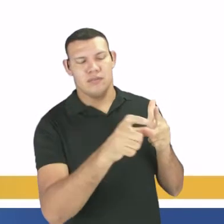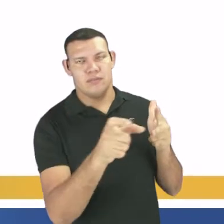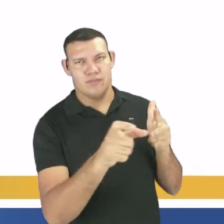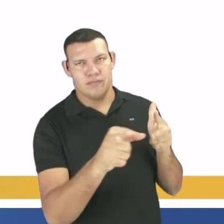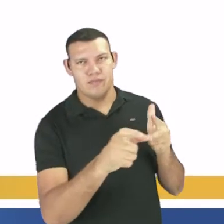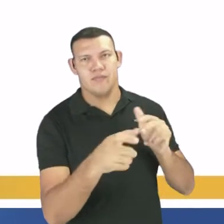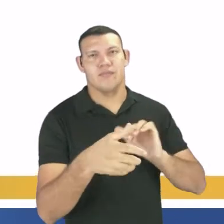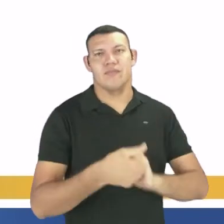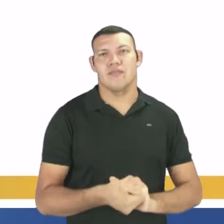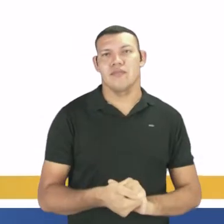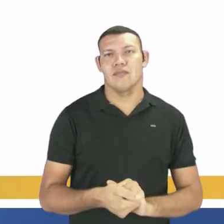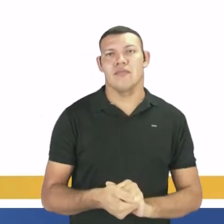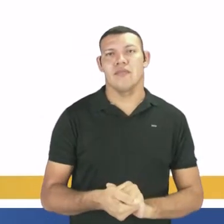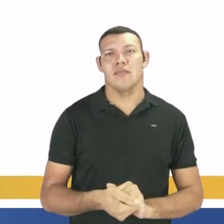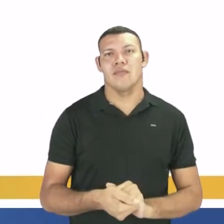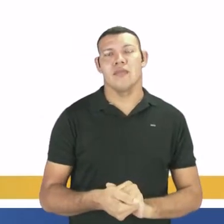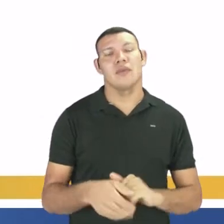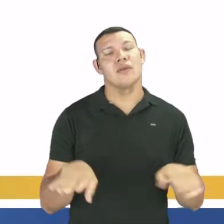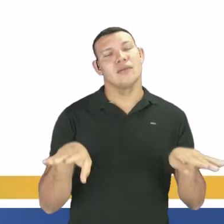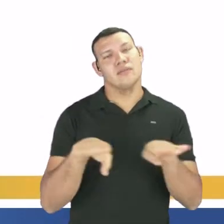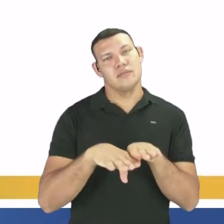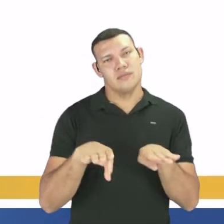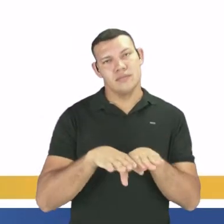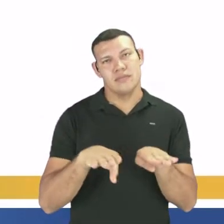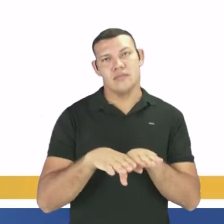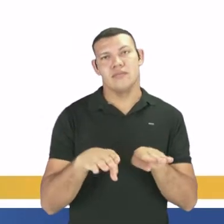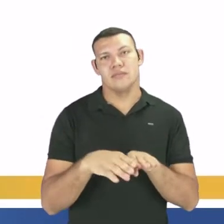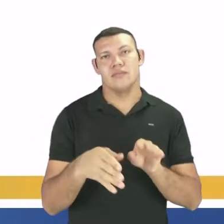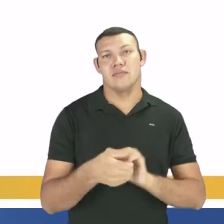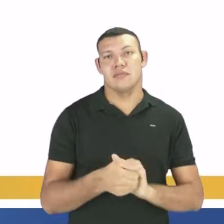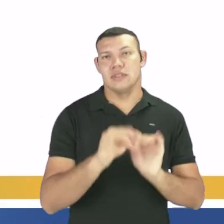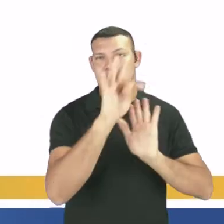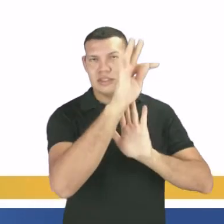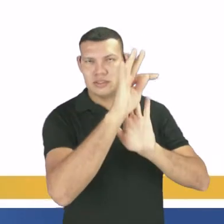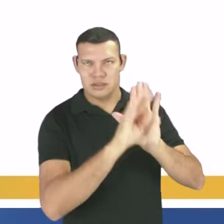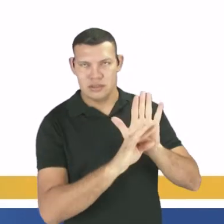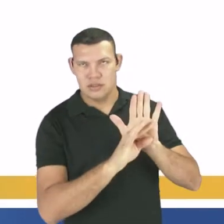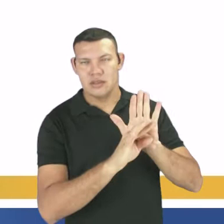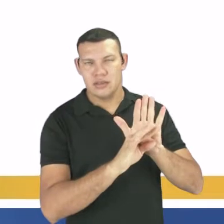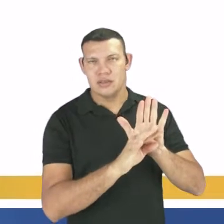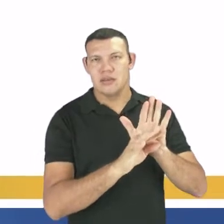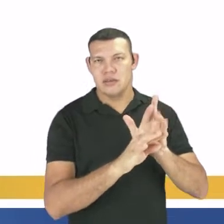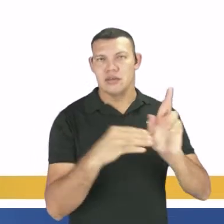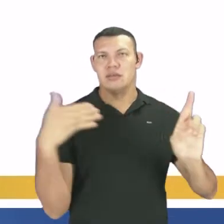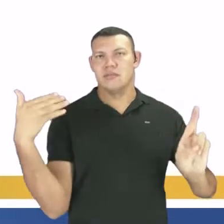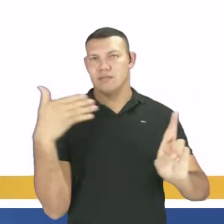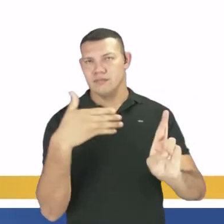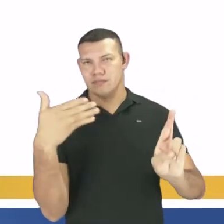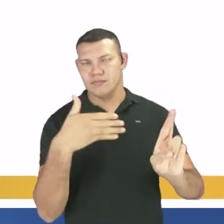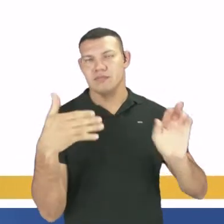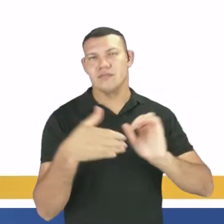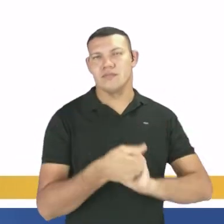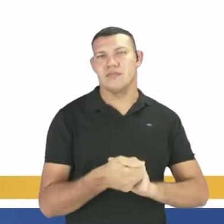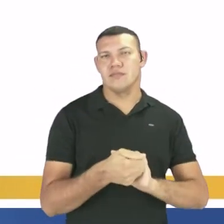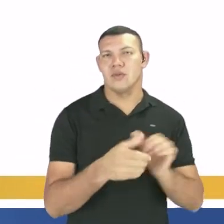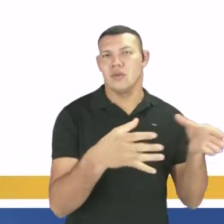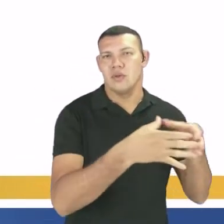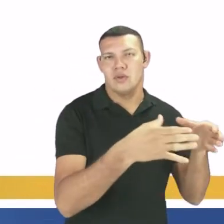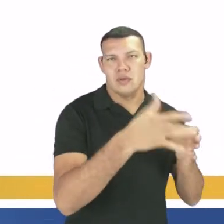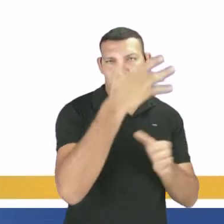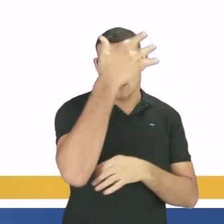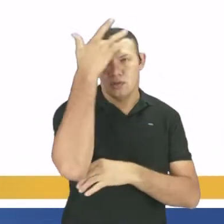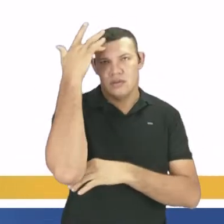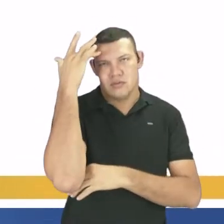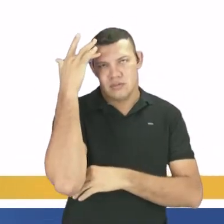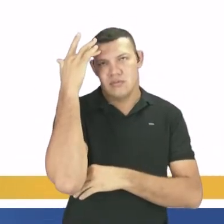presente do infinitivo. Além disso, por ser um texto que representa um coletivo de pessoas, é